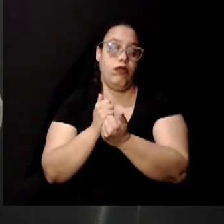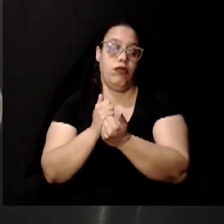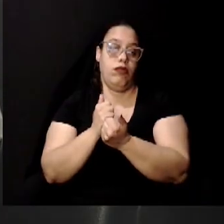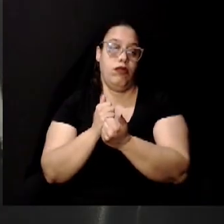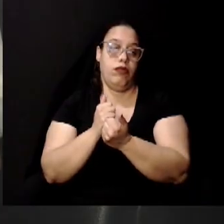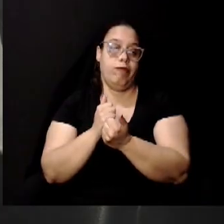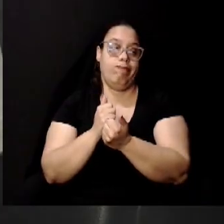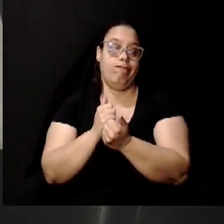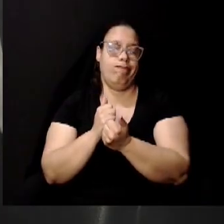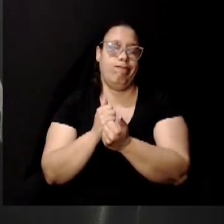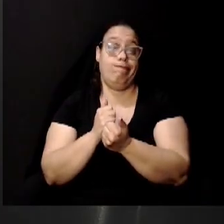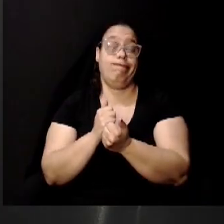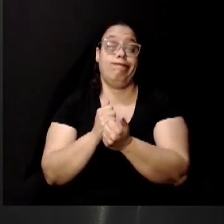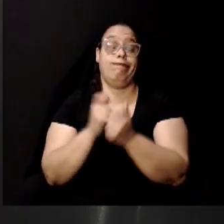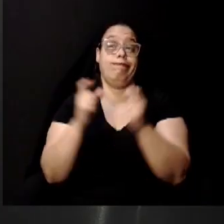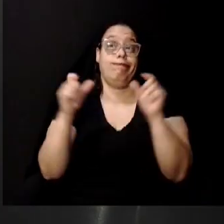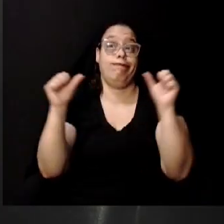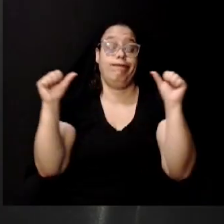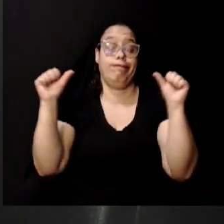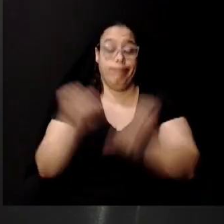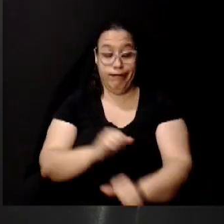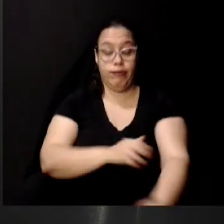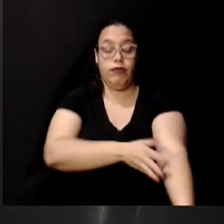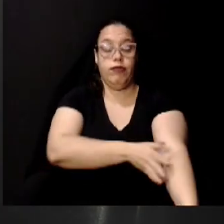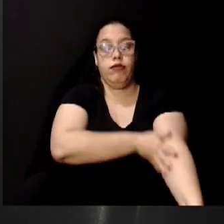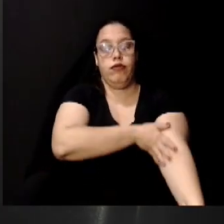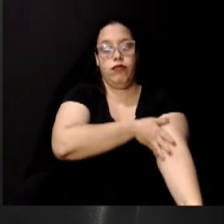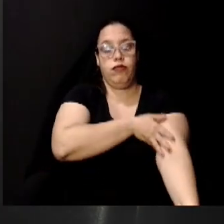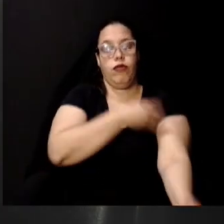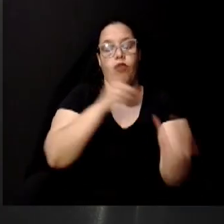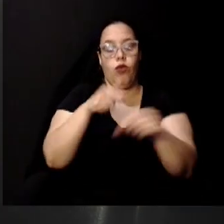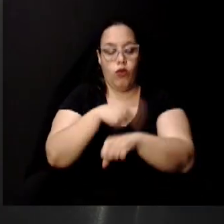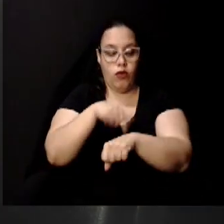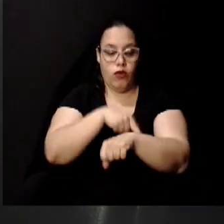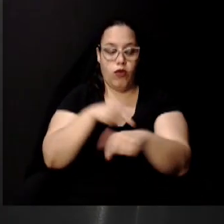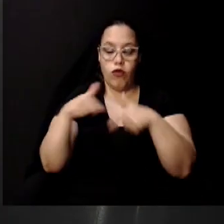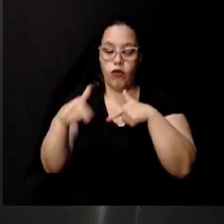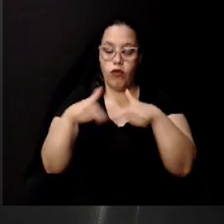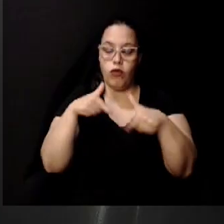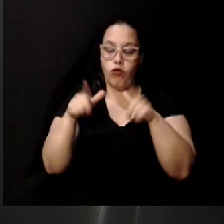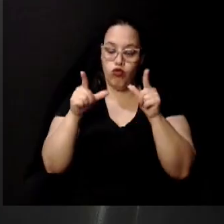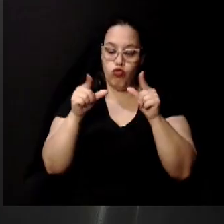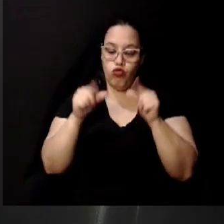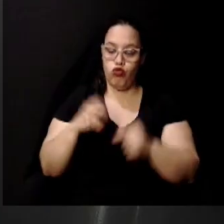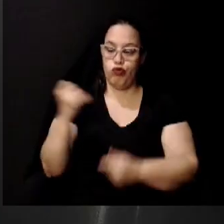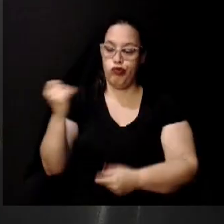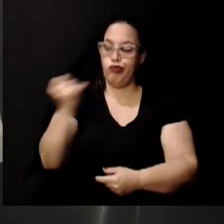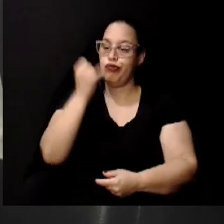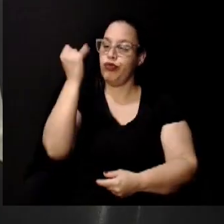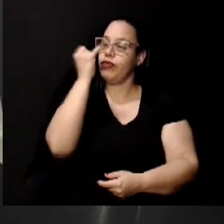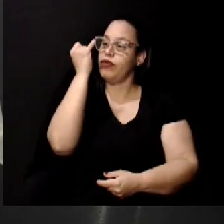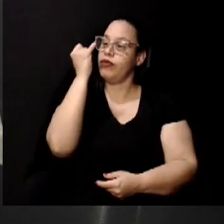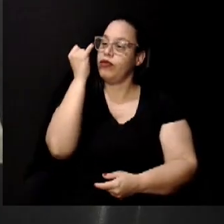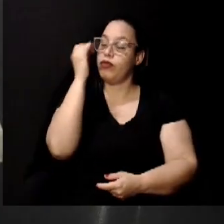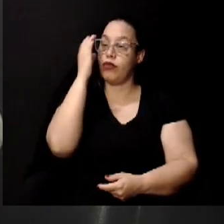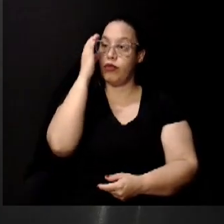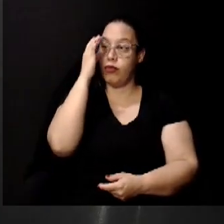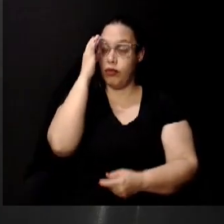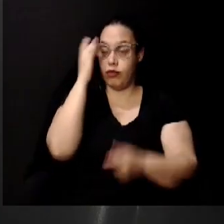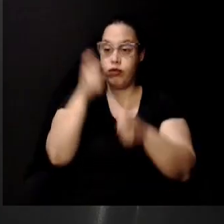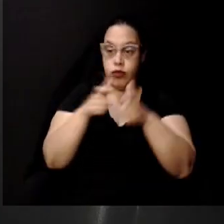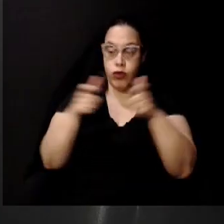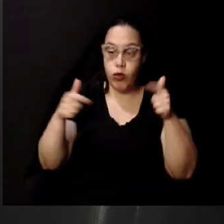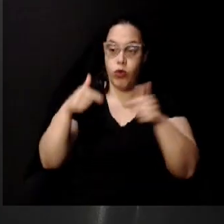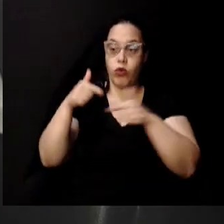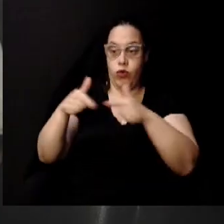sistema laboral sério. Então, reduzir a jornada de trabalho é fundamental para que você amplie o número de empregos. E para